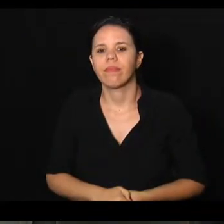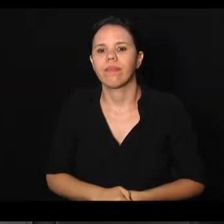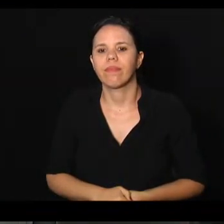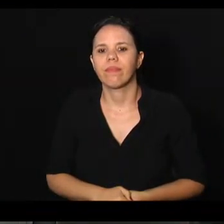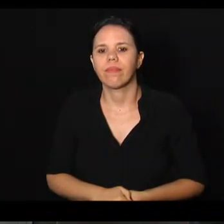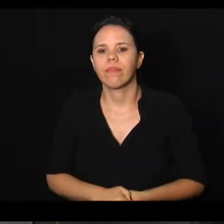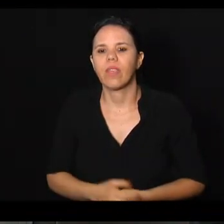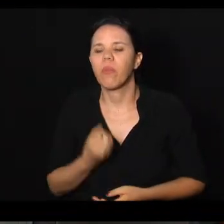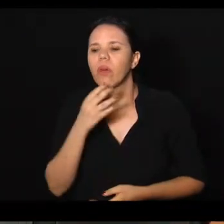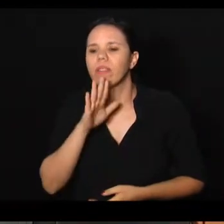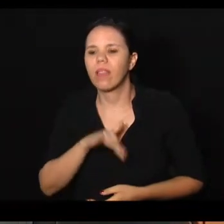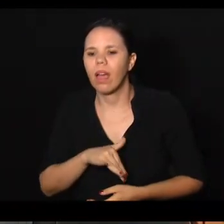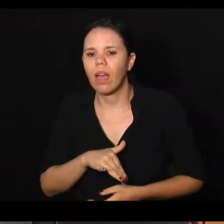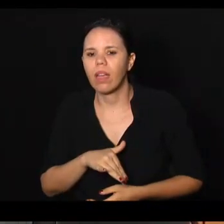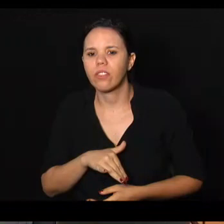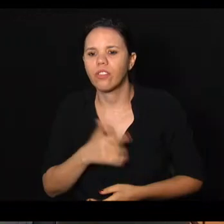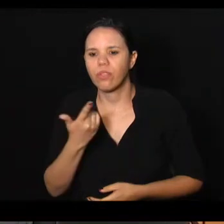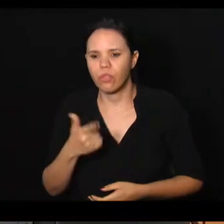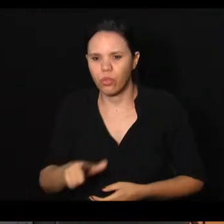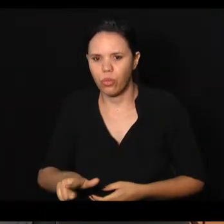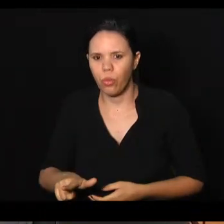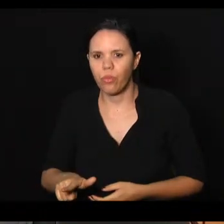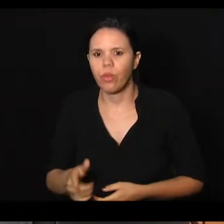Boa tarde.